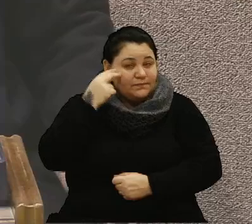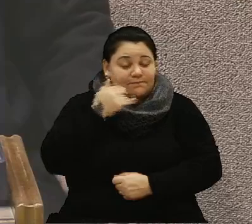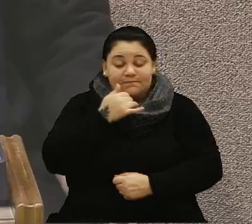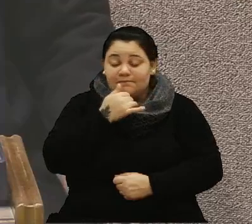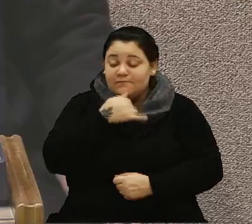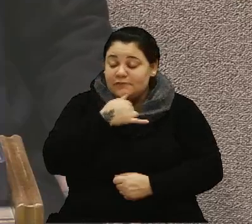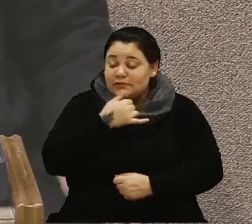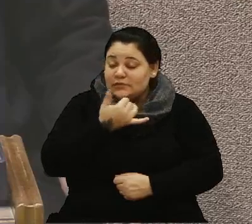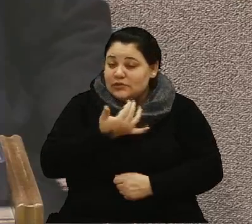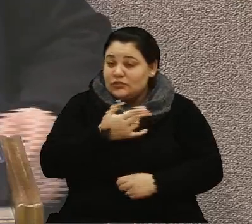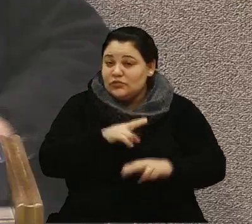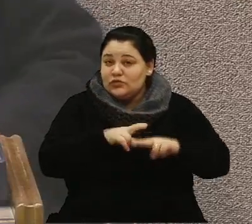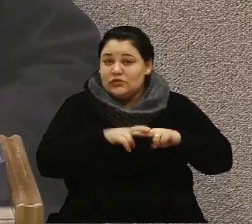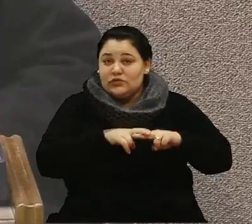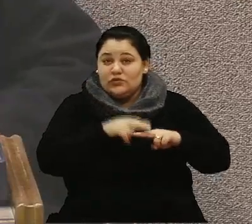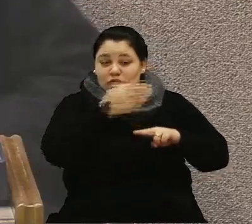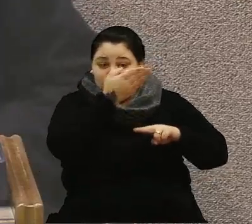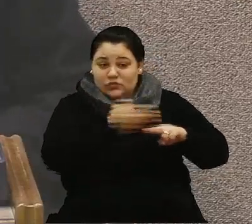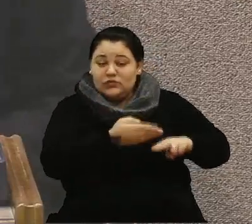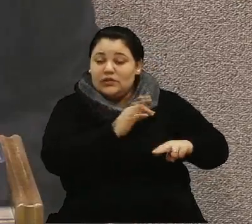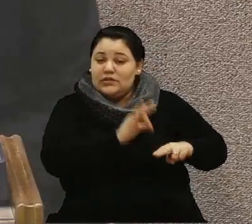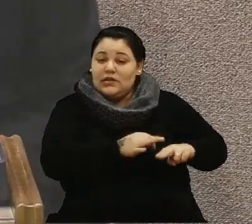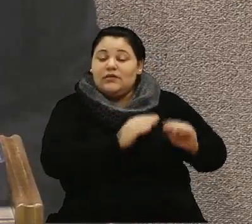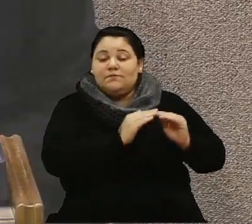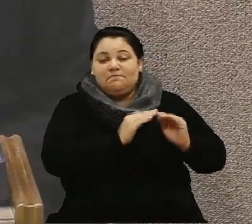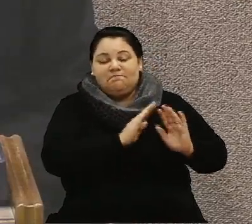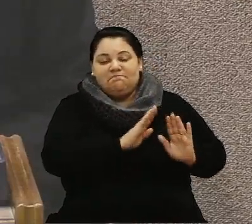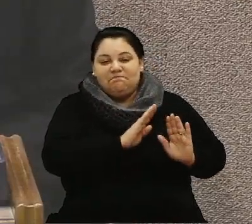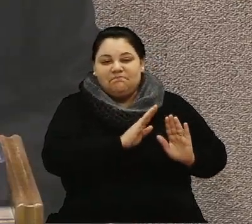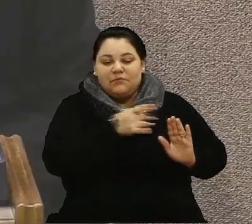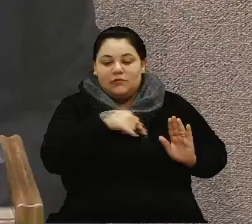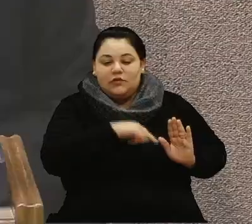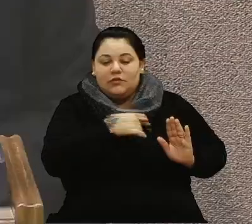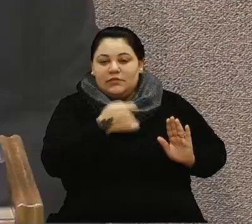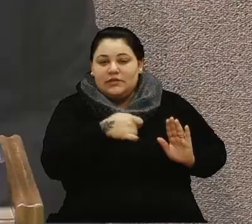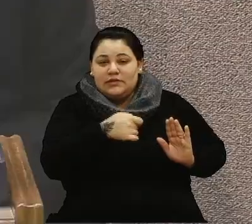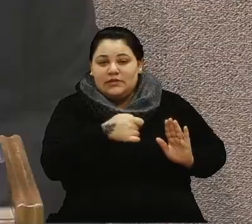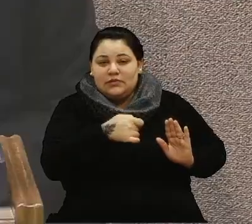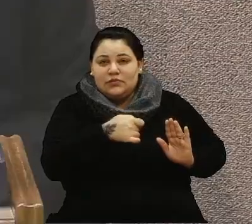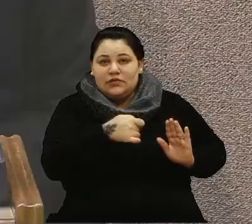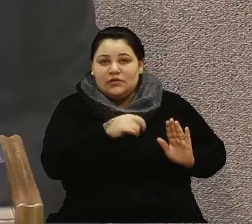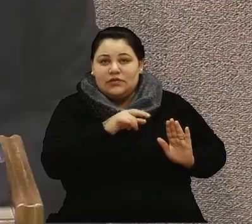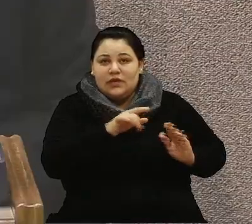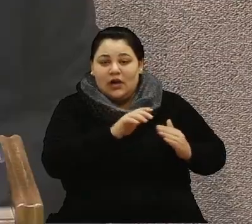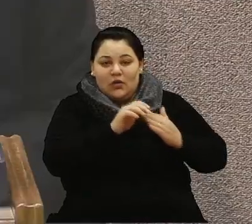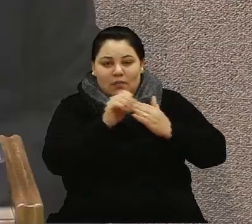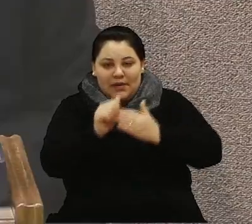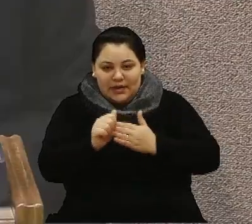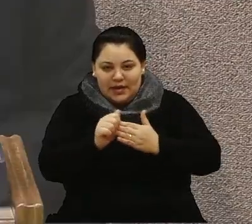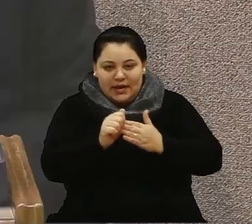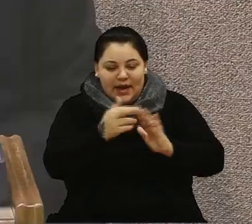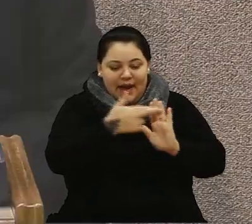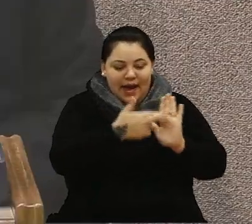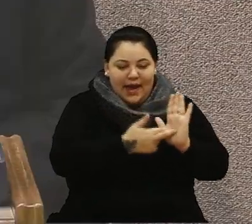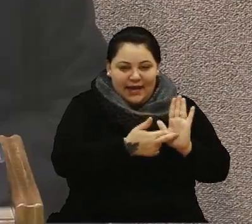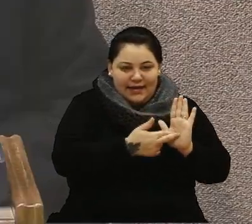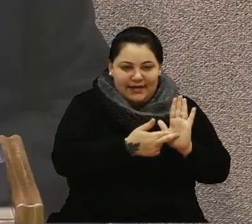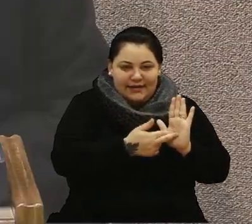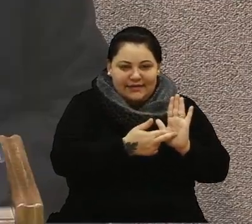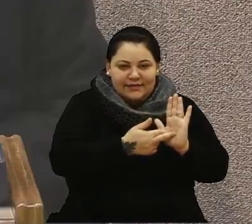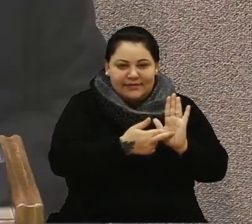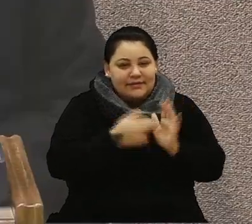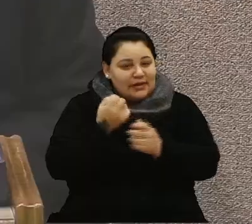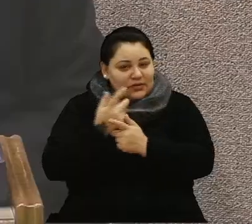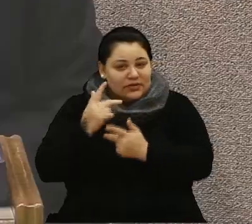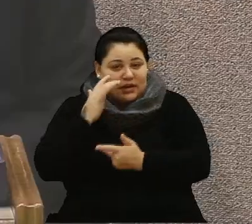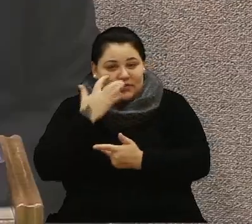infelizmente, nesse sentido, Vossa Excelência tem razão. Nós temos que jogar o jogo de acordo com a regra do jogo. Mas as emendas